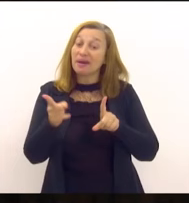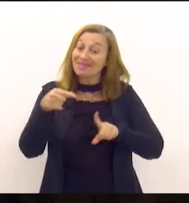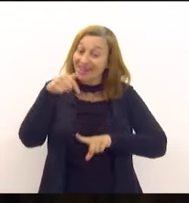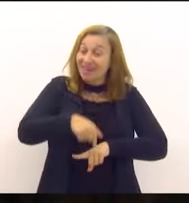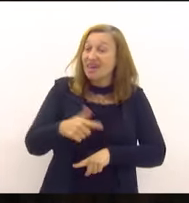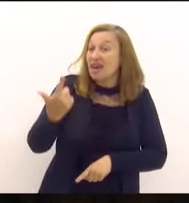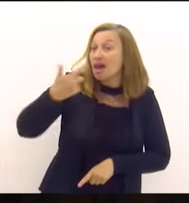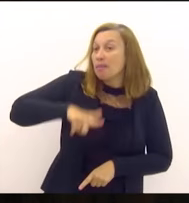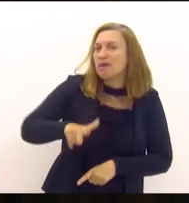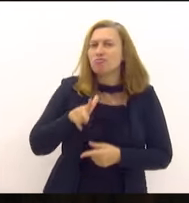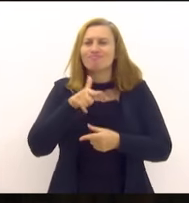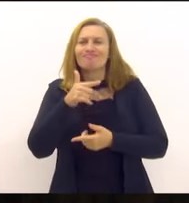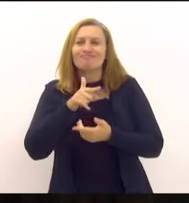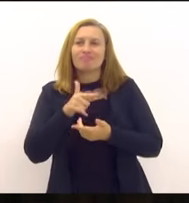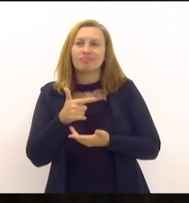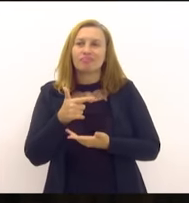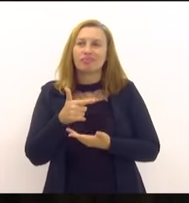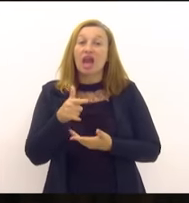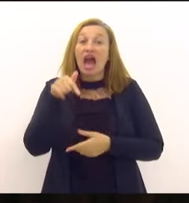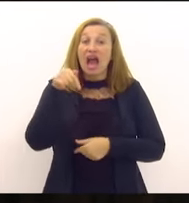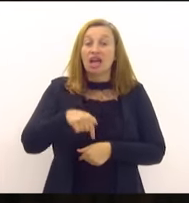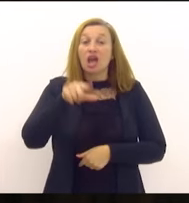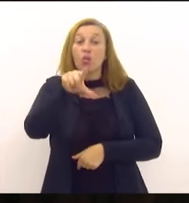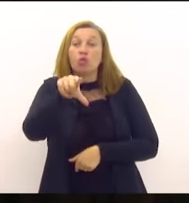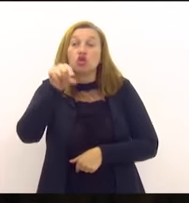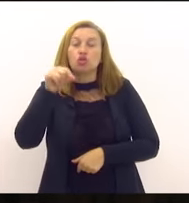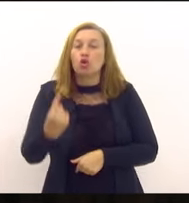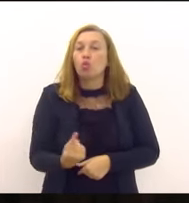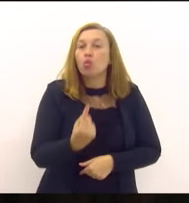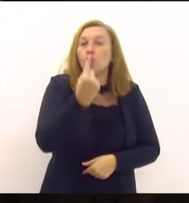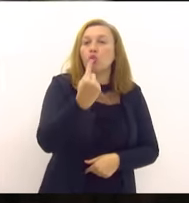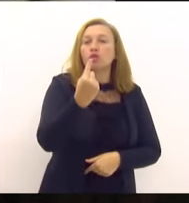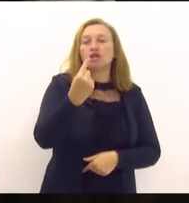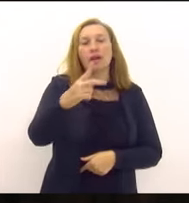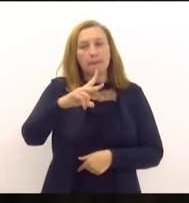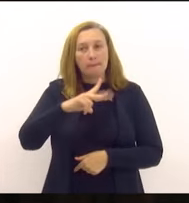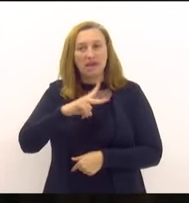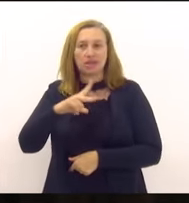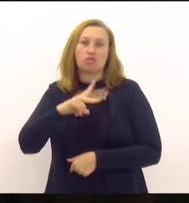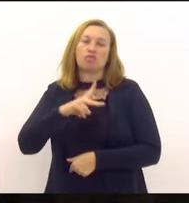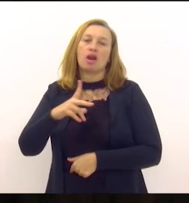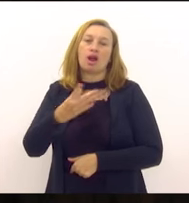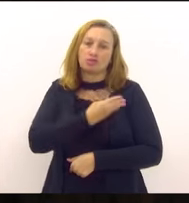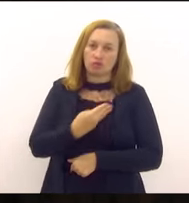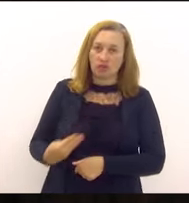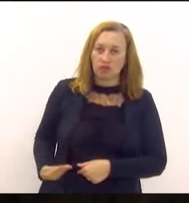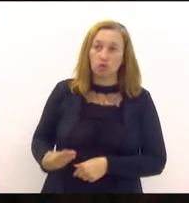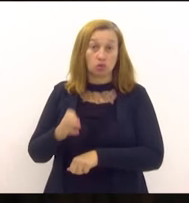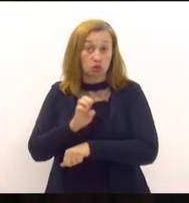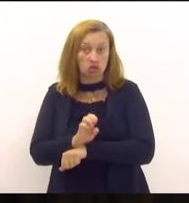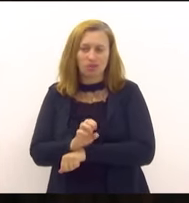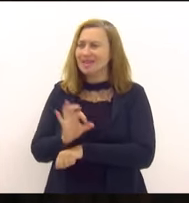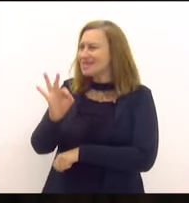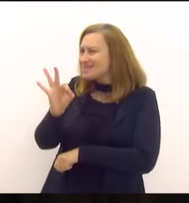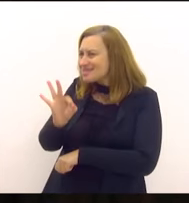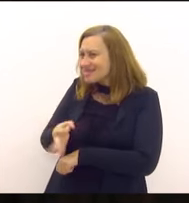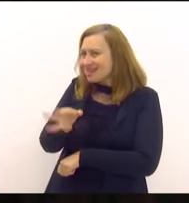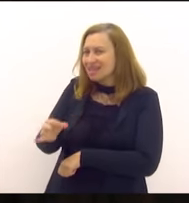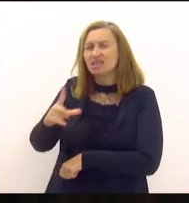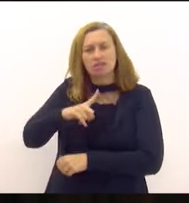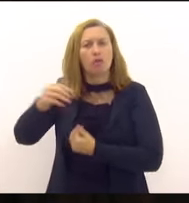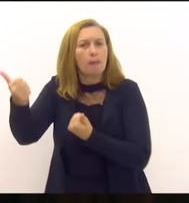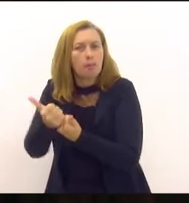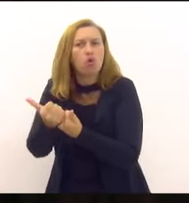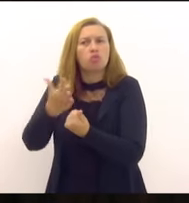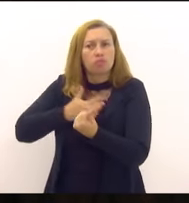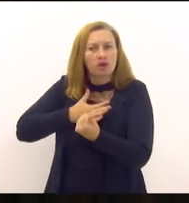repito, nada mais é do que uma escolha única e individual do governador do estado, que eu tenho certeza que tem o meu apoio,